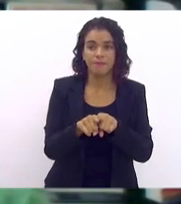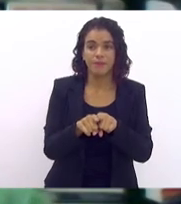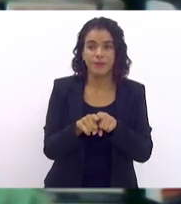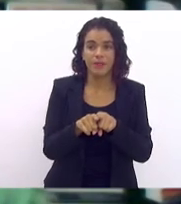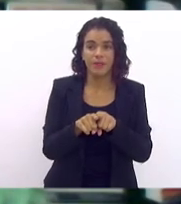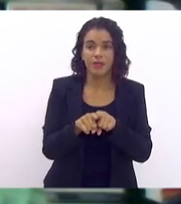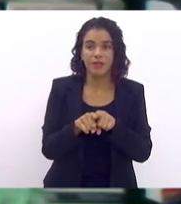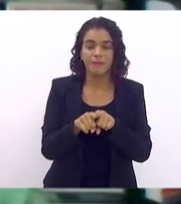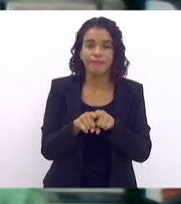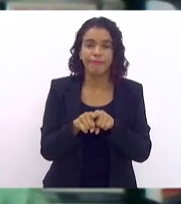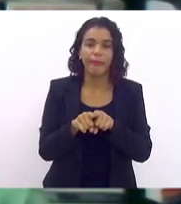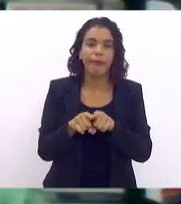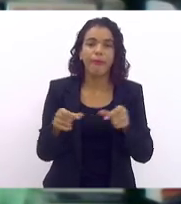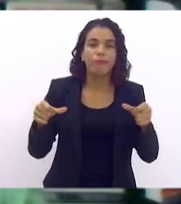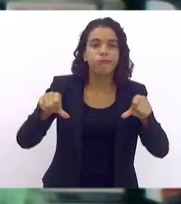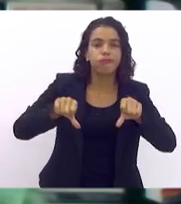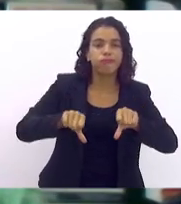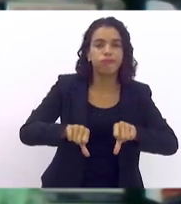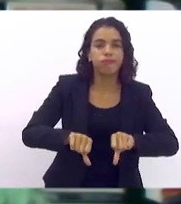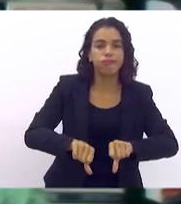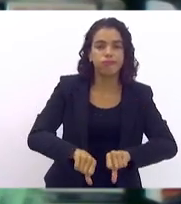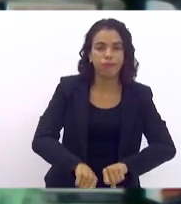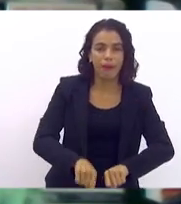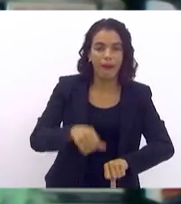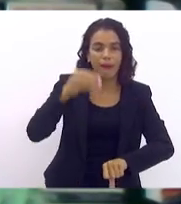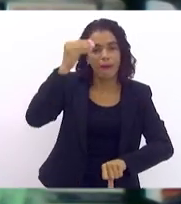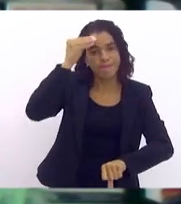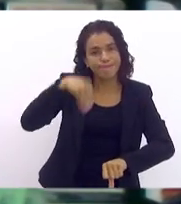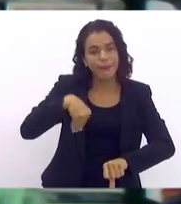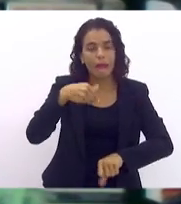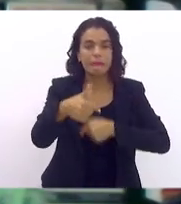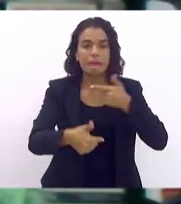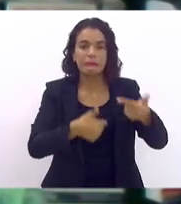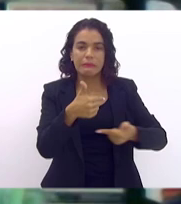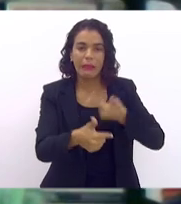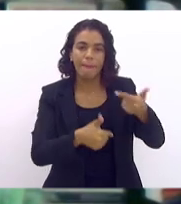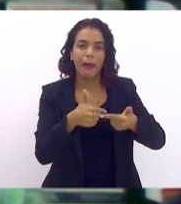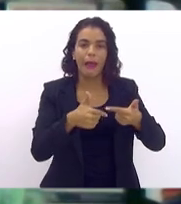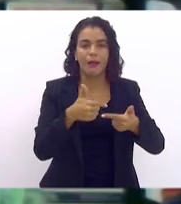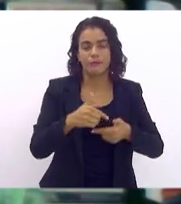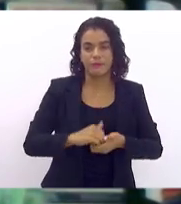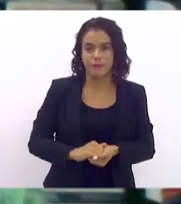de rendimento no trabalho, quando não abandono, dependendo da situação que ocorre.